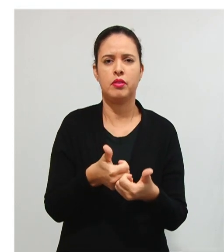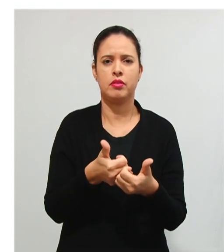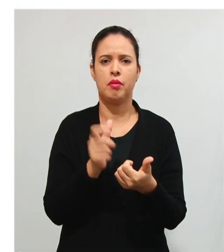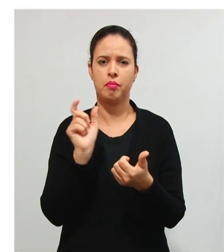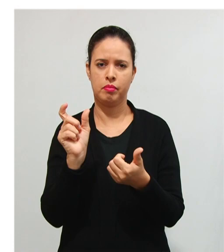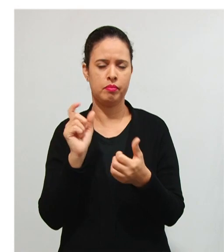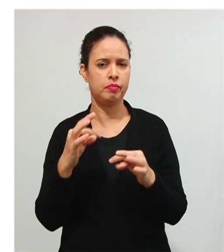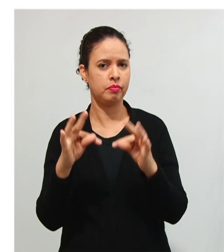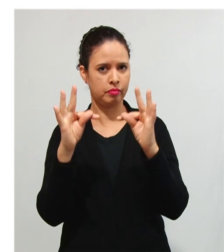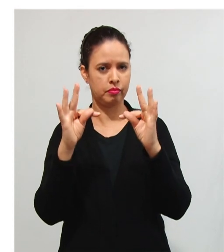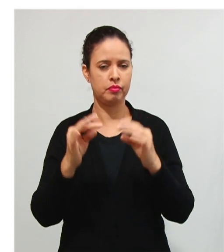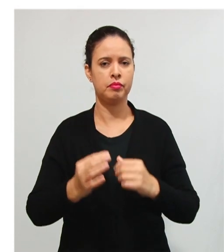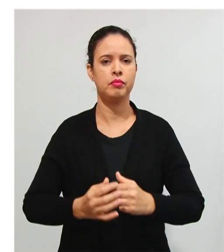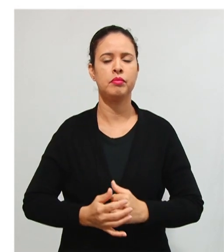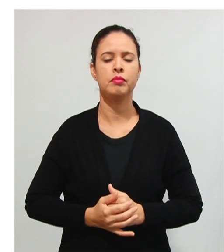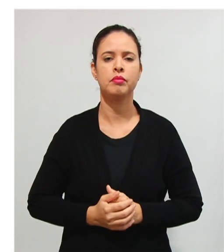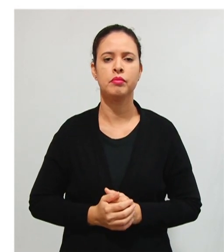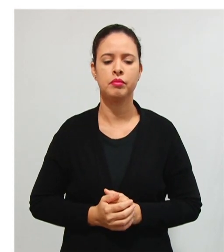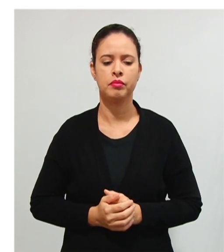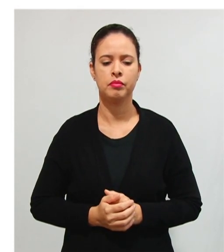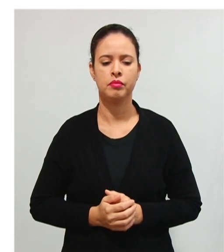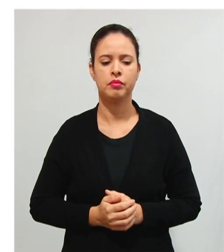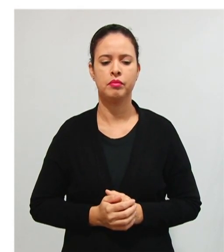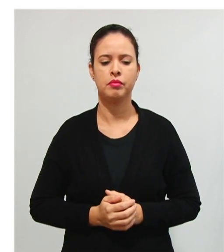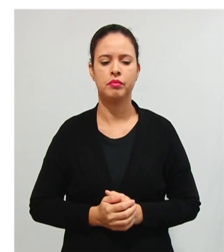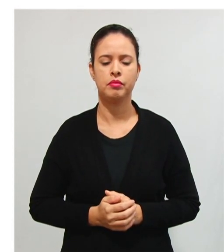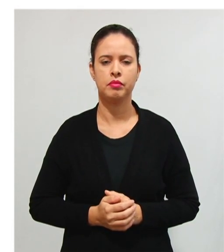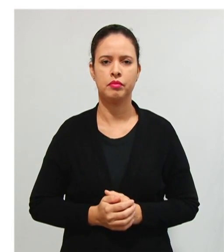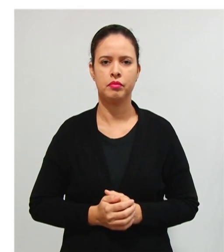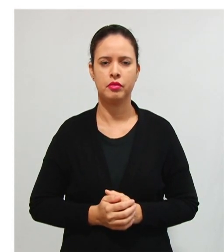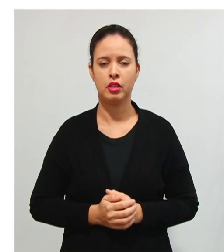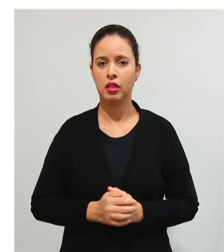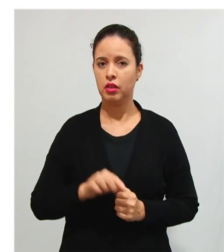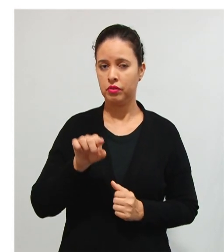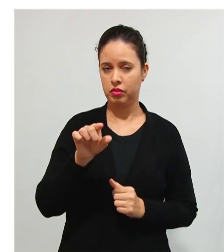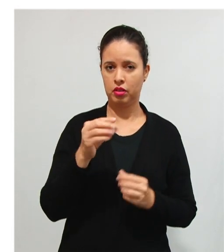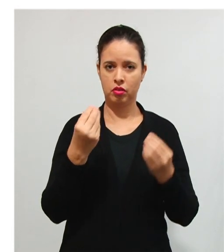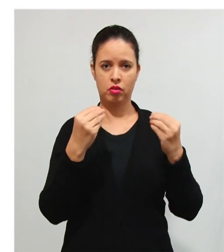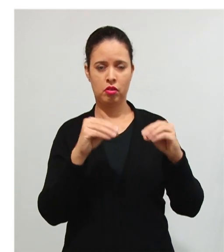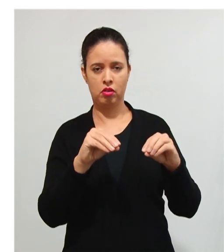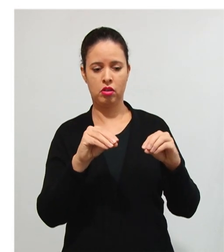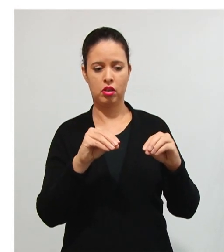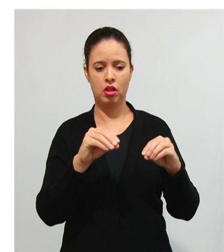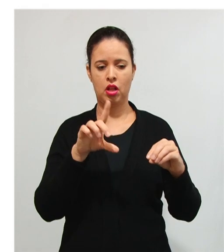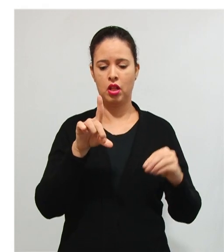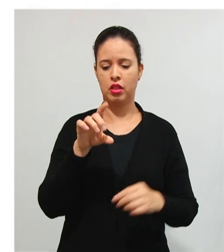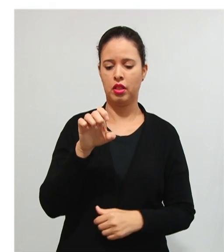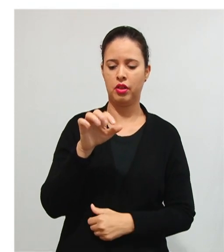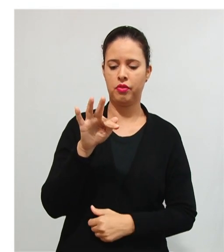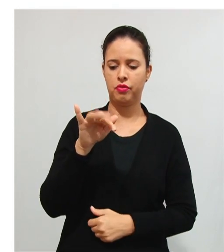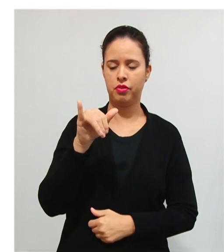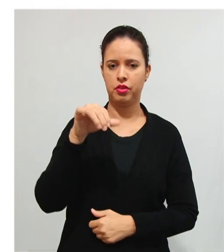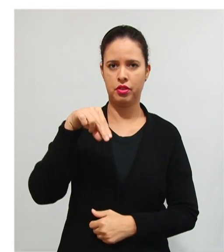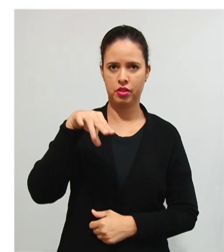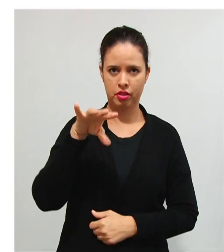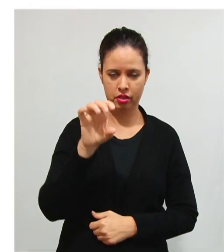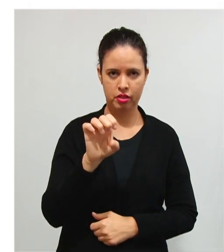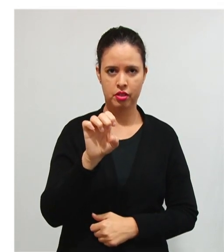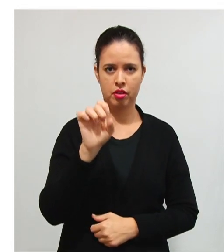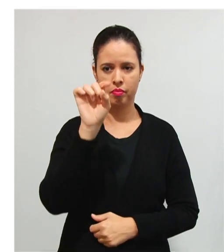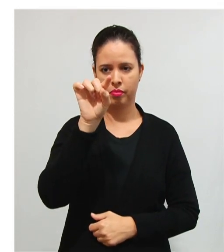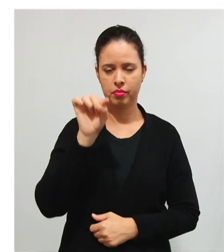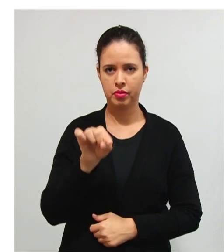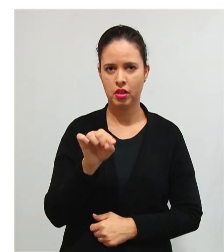tecnologia. O define, se você colocar define dois pontos e colocar